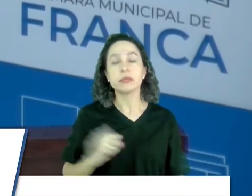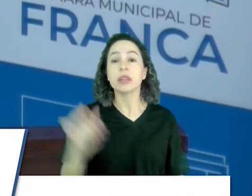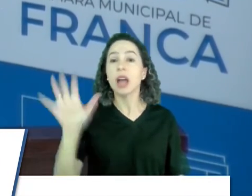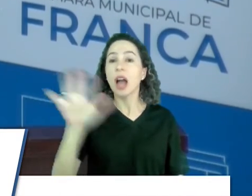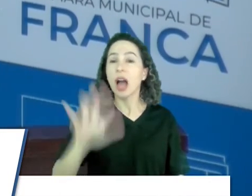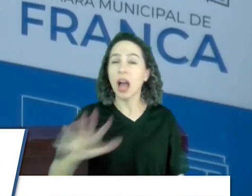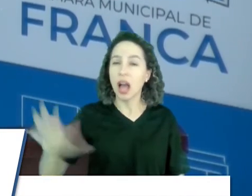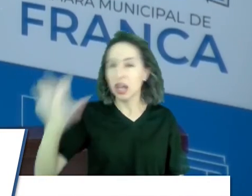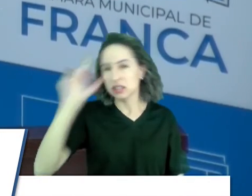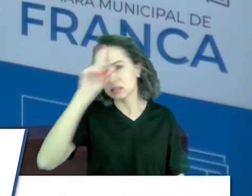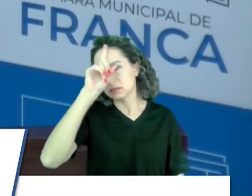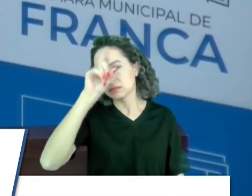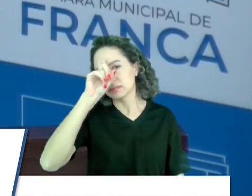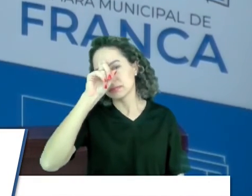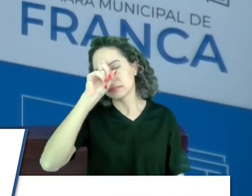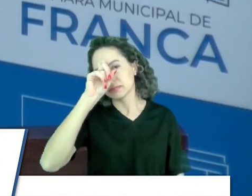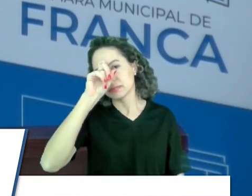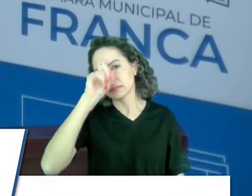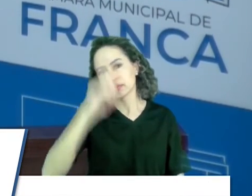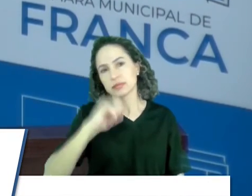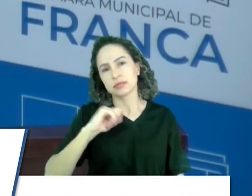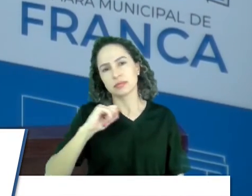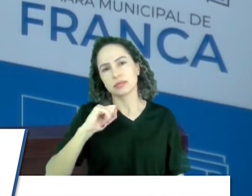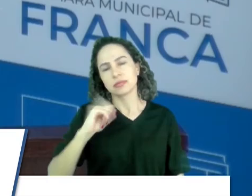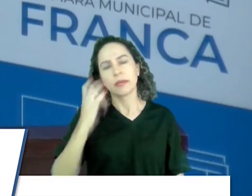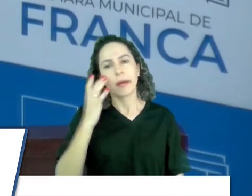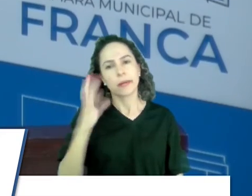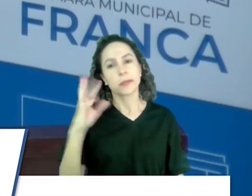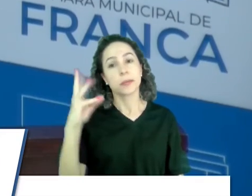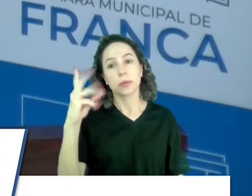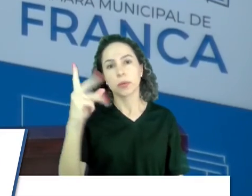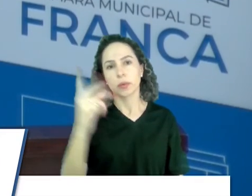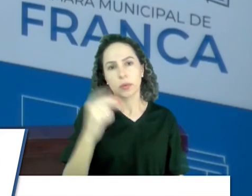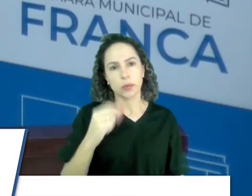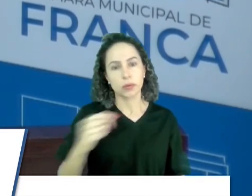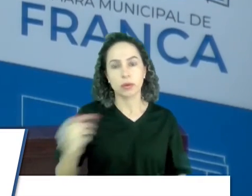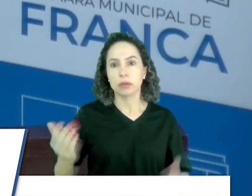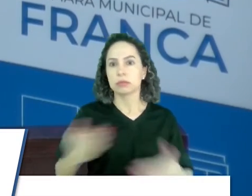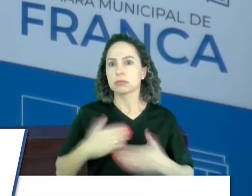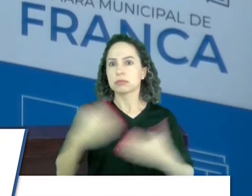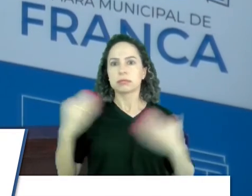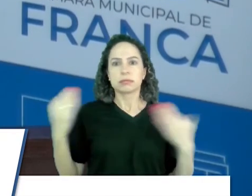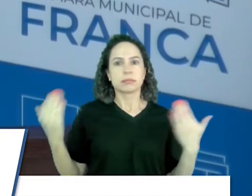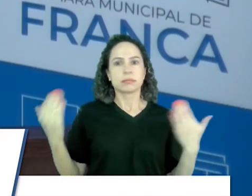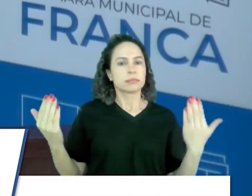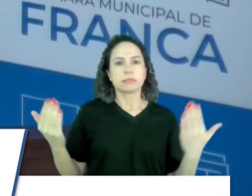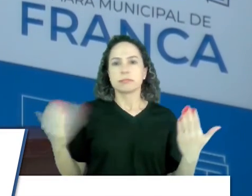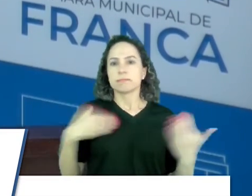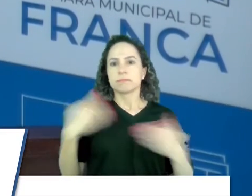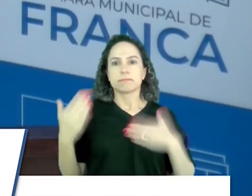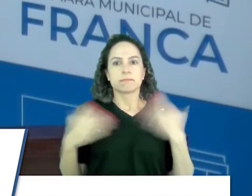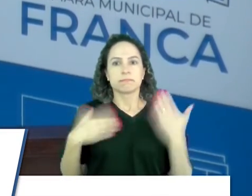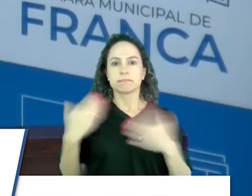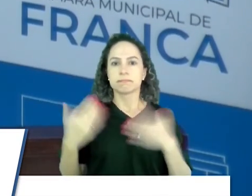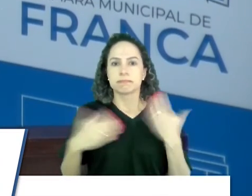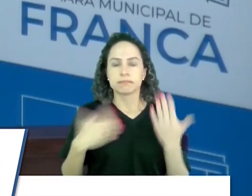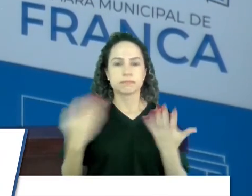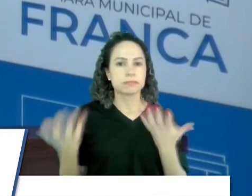hospital, que acho que todos nós fomos pegos de surpresa, de uma certa forma,